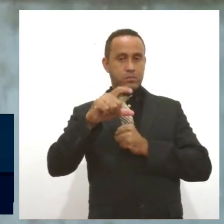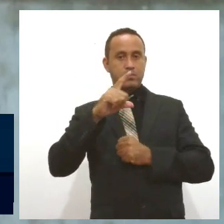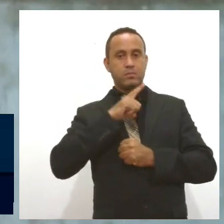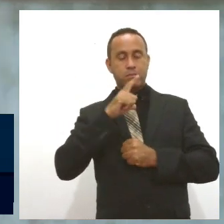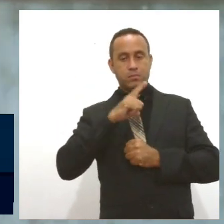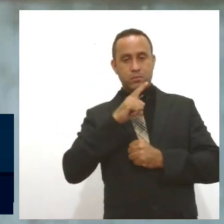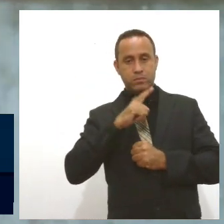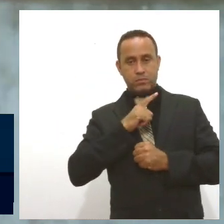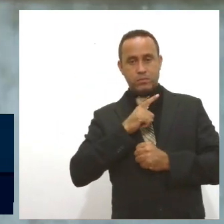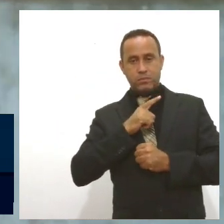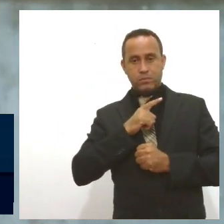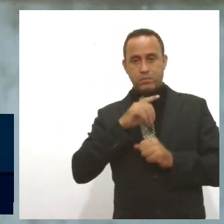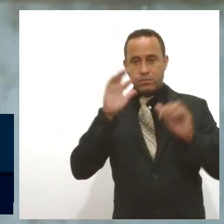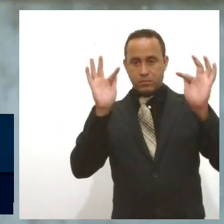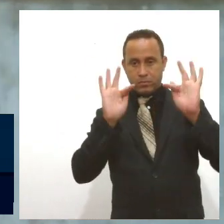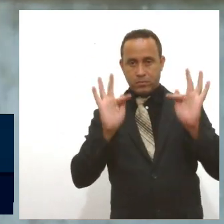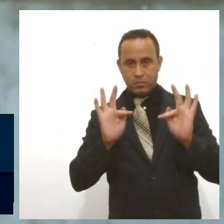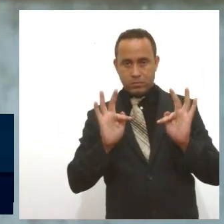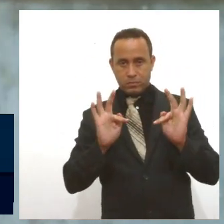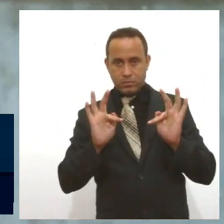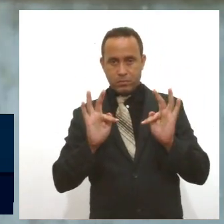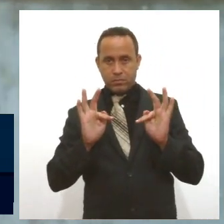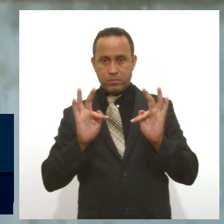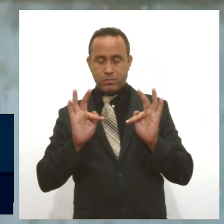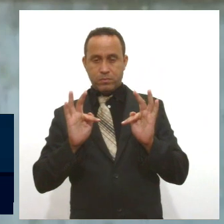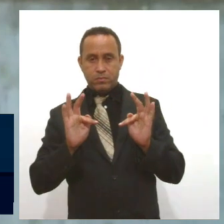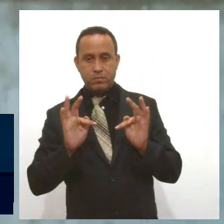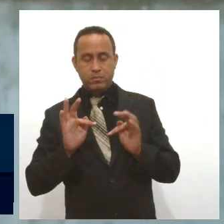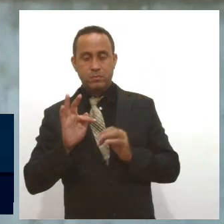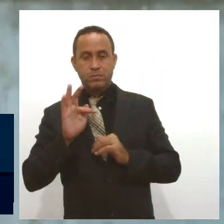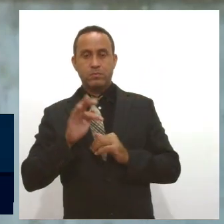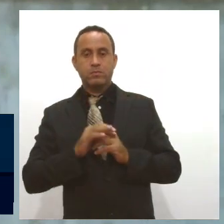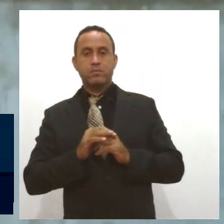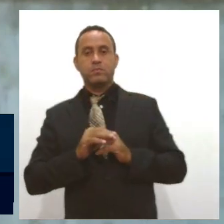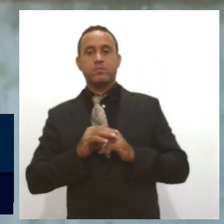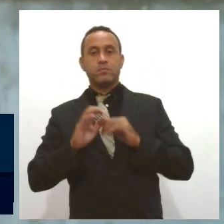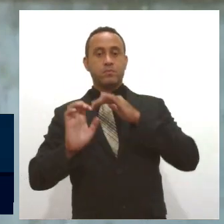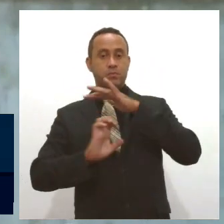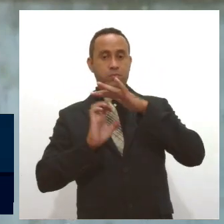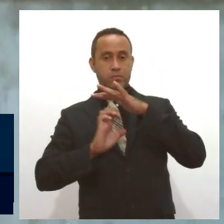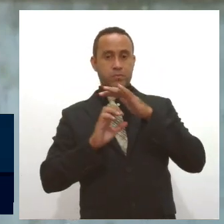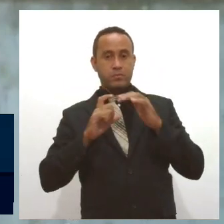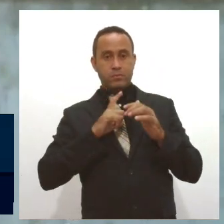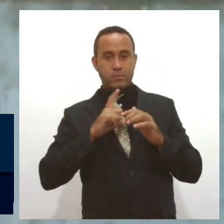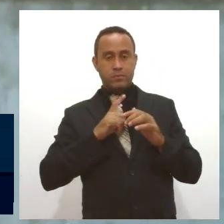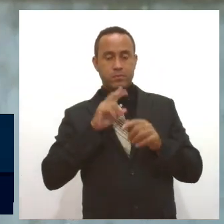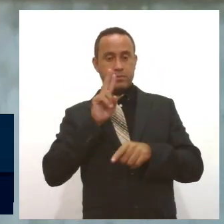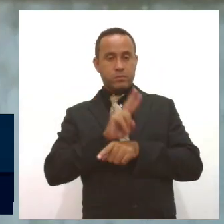tivemos a felicidade, desde do Condés, na época, de que Sergipe